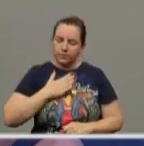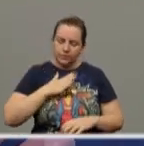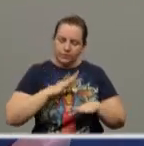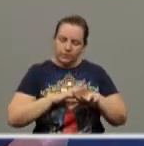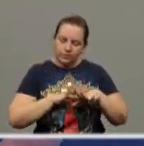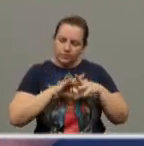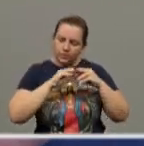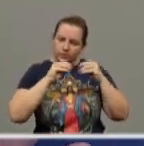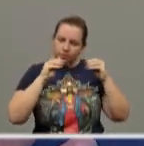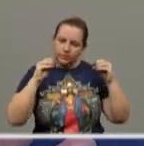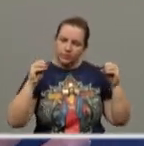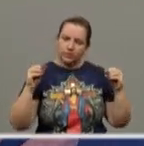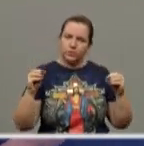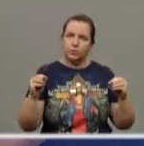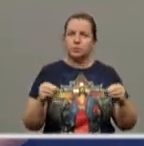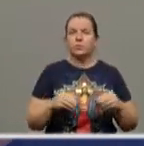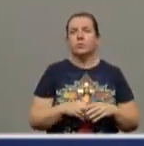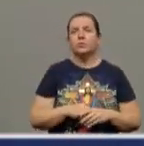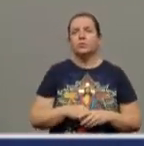Vem me curar,